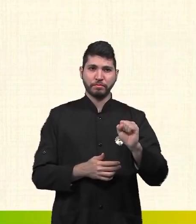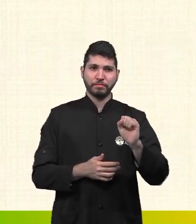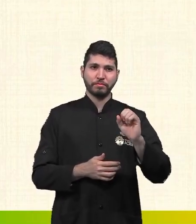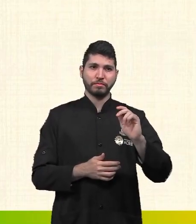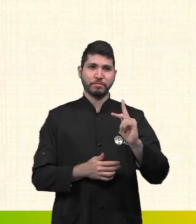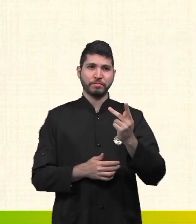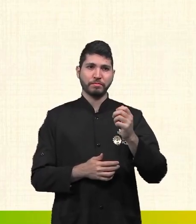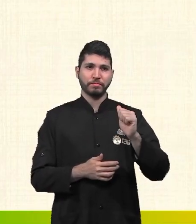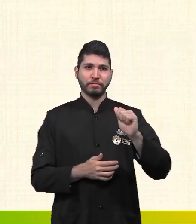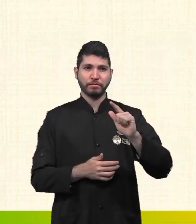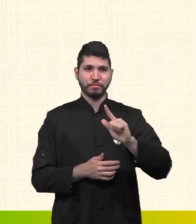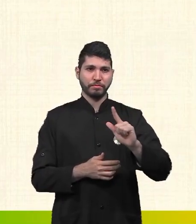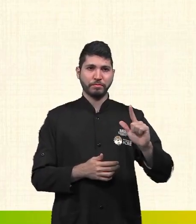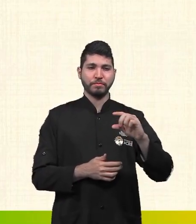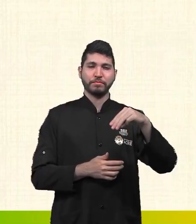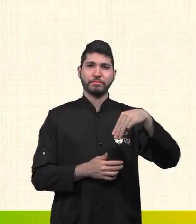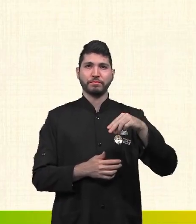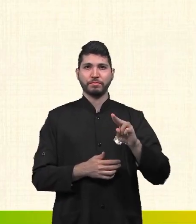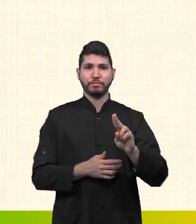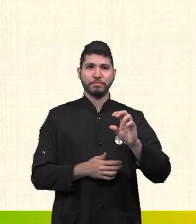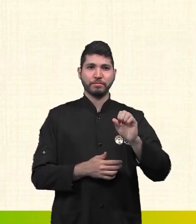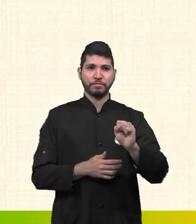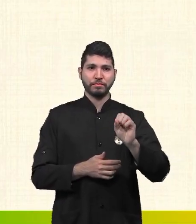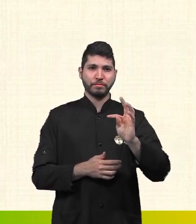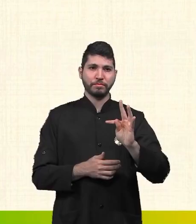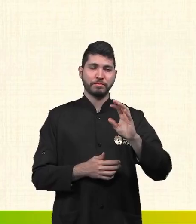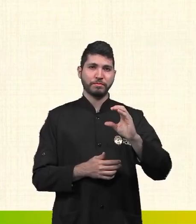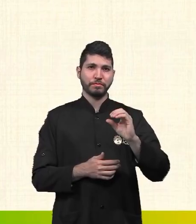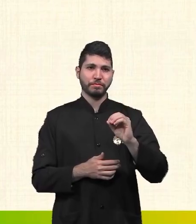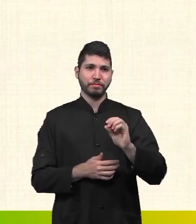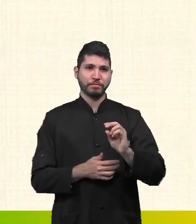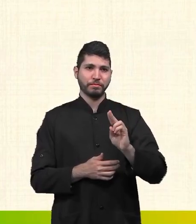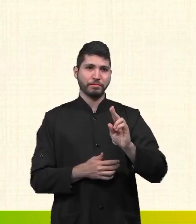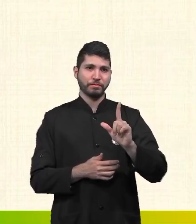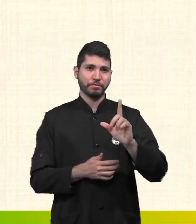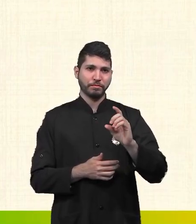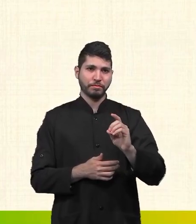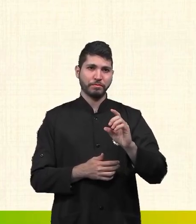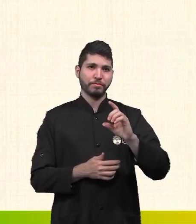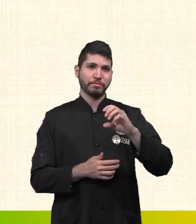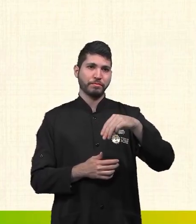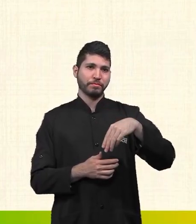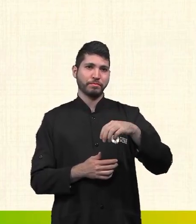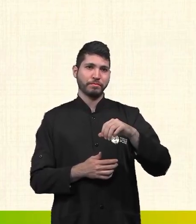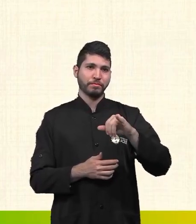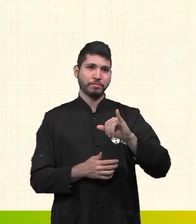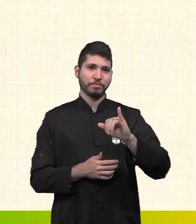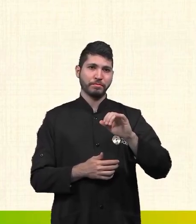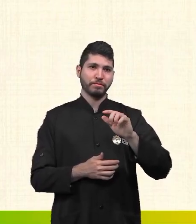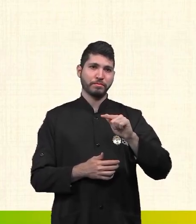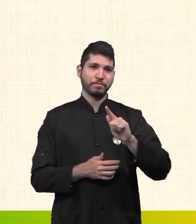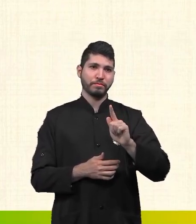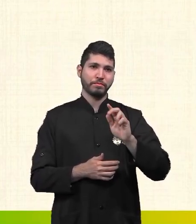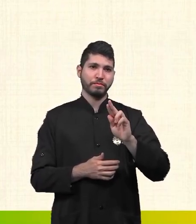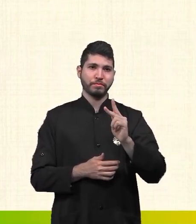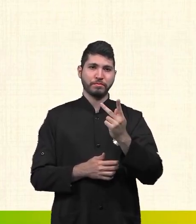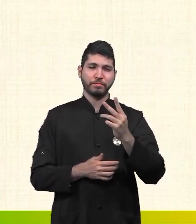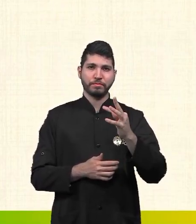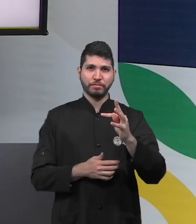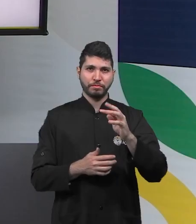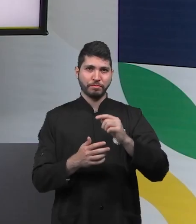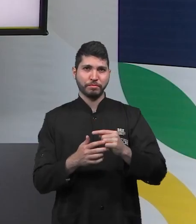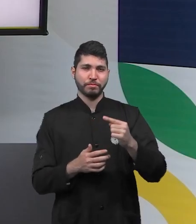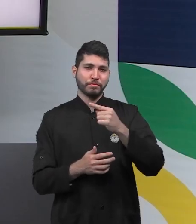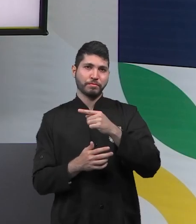might, will, ought to, may, would, should and can. Você pode observar que tem